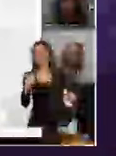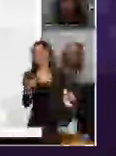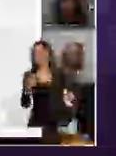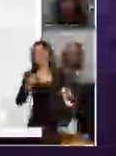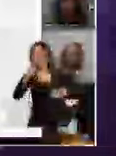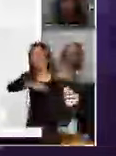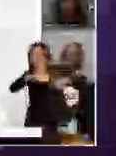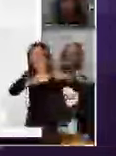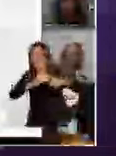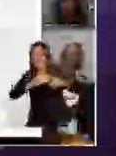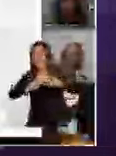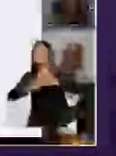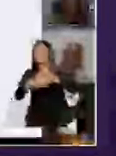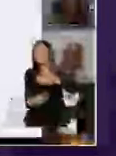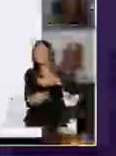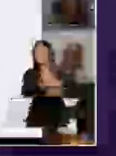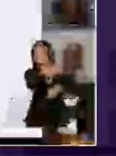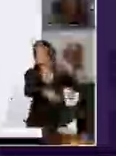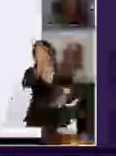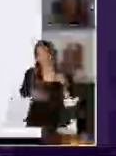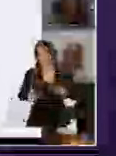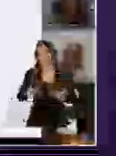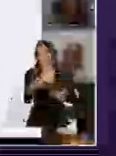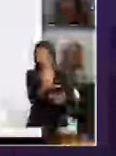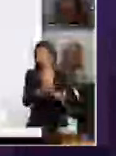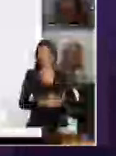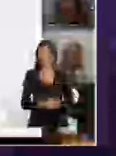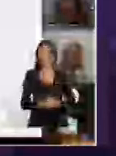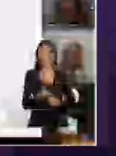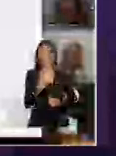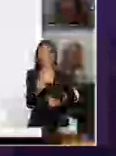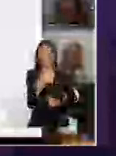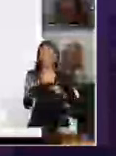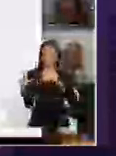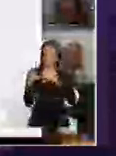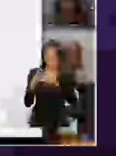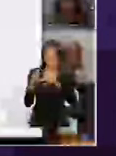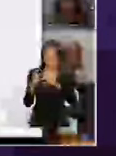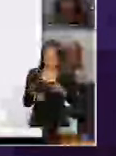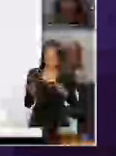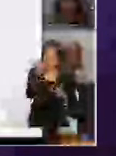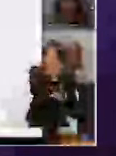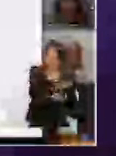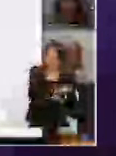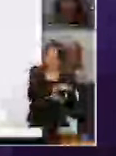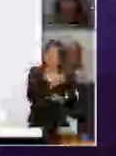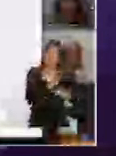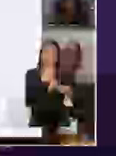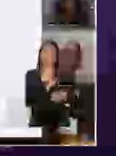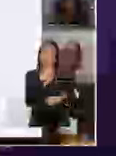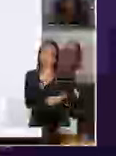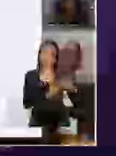riscos dos pacientes, tanto quanto também a análise de risco relativo. O que a Pfizer e a BioNTech, a Pfizer e